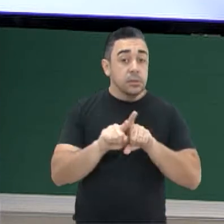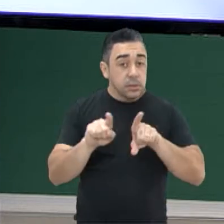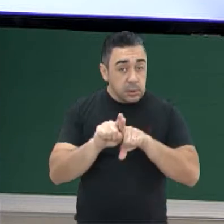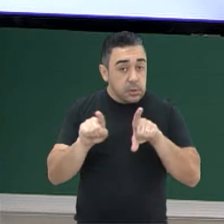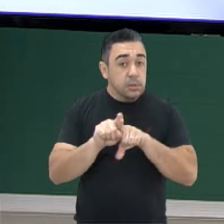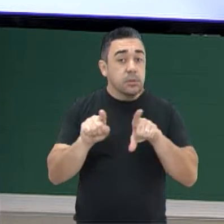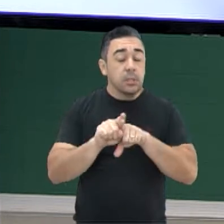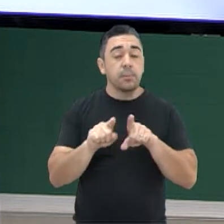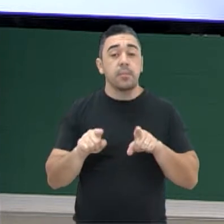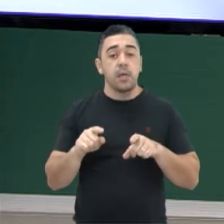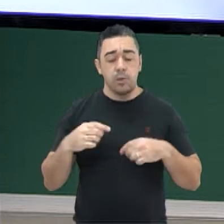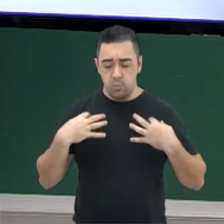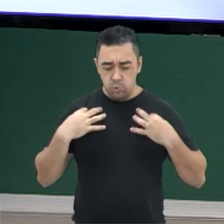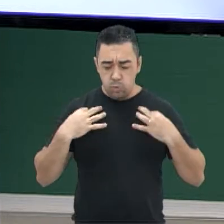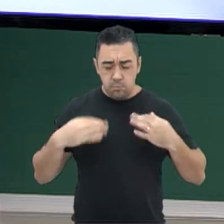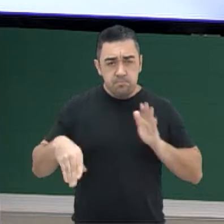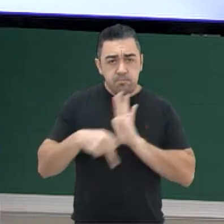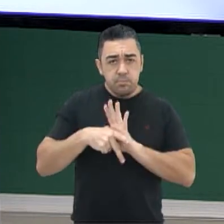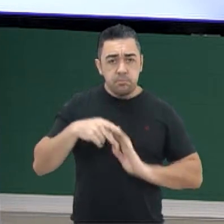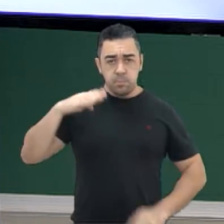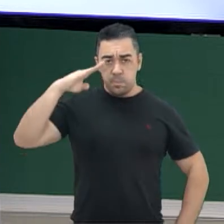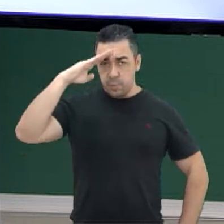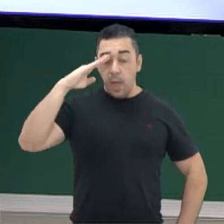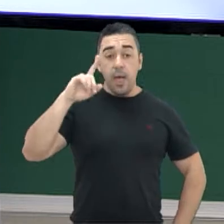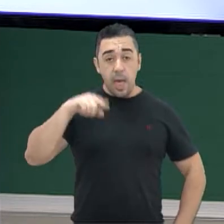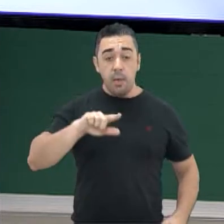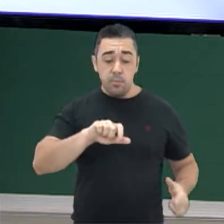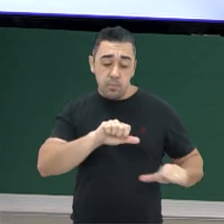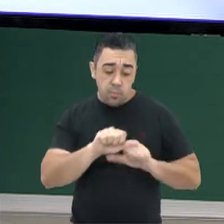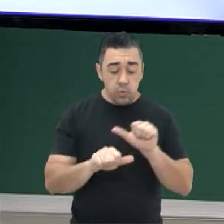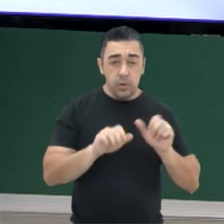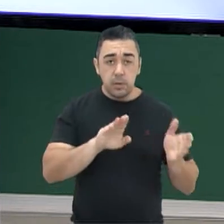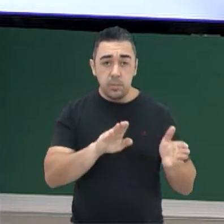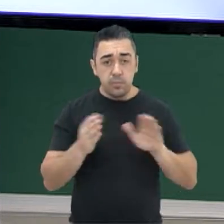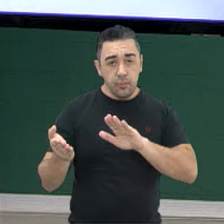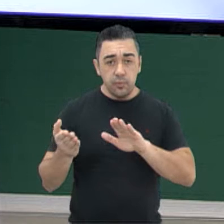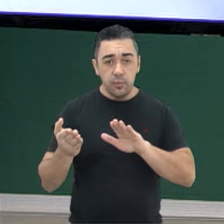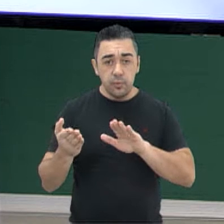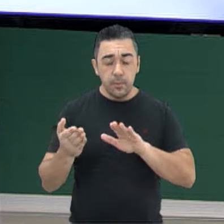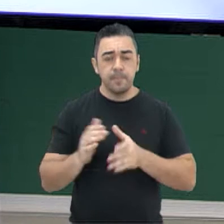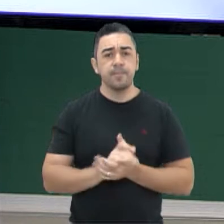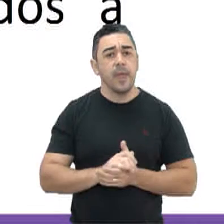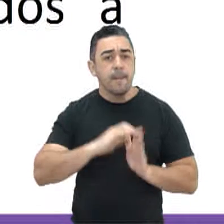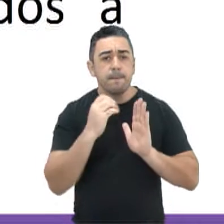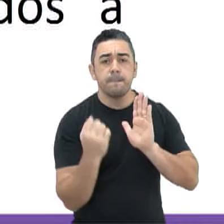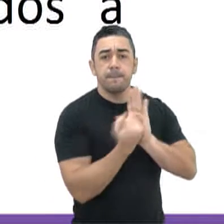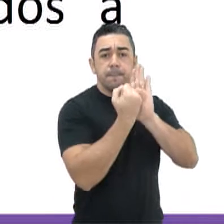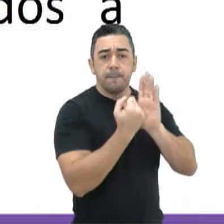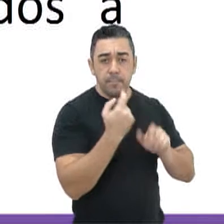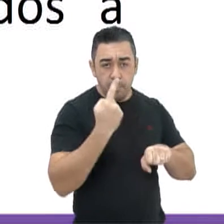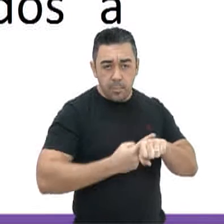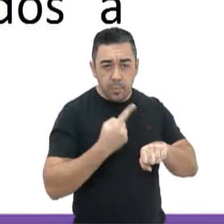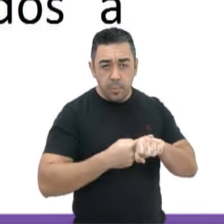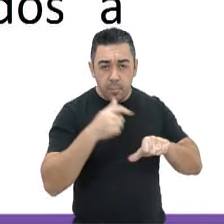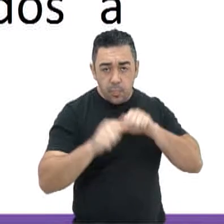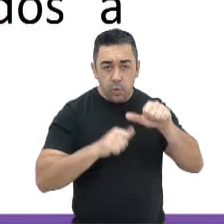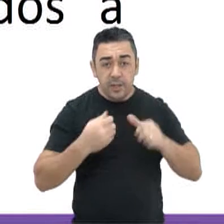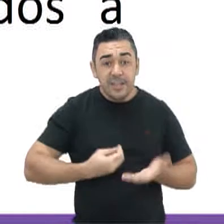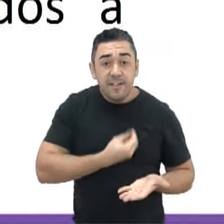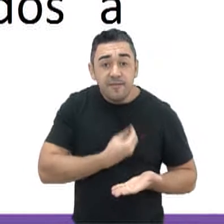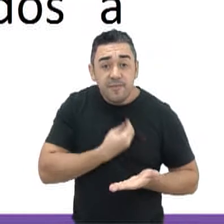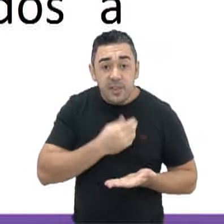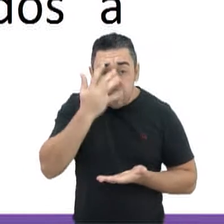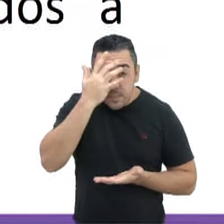raspar a cabeça é um rito de passagem, se torna um rito de passagem. Marca um momento de mudança na vida das pessoas,